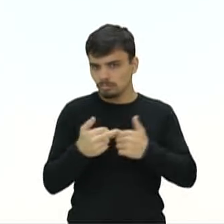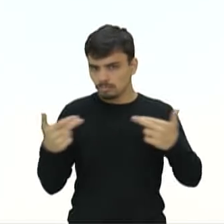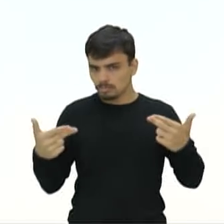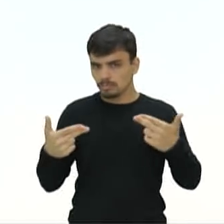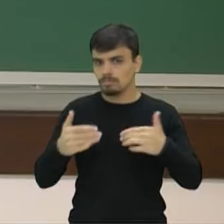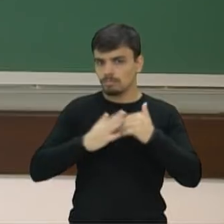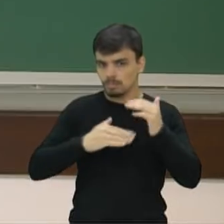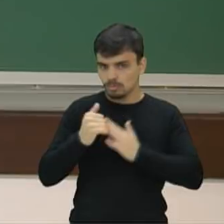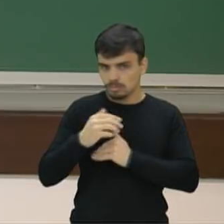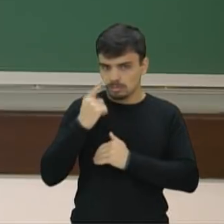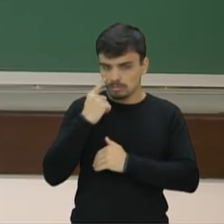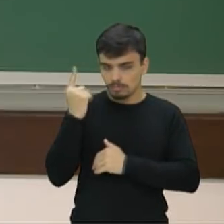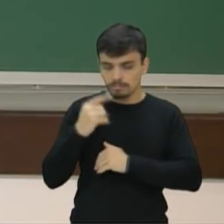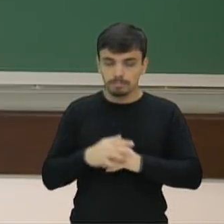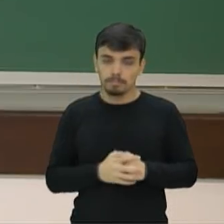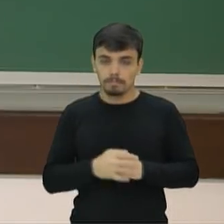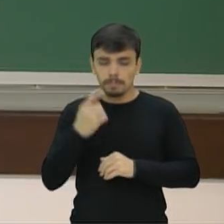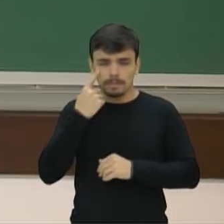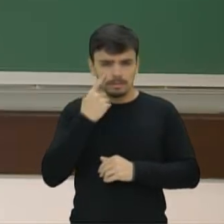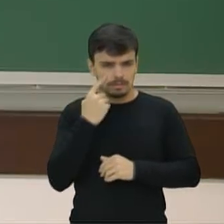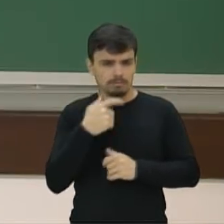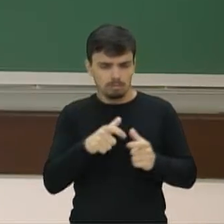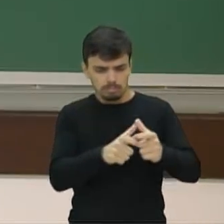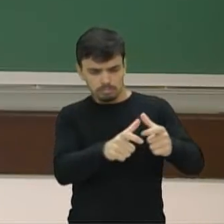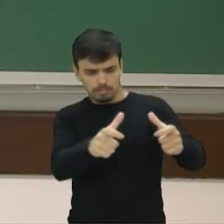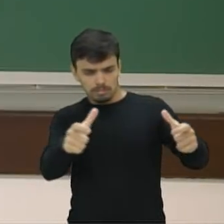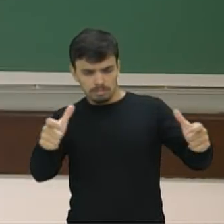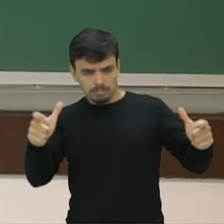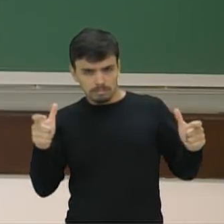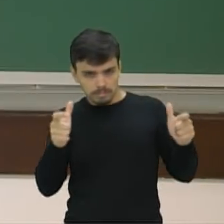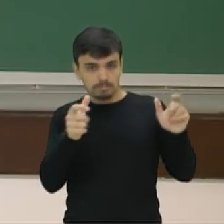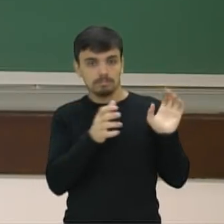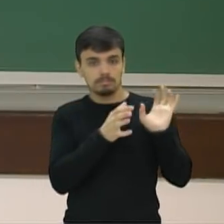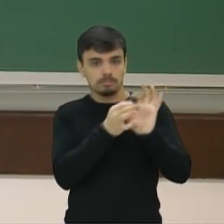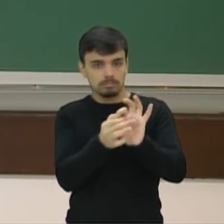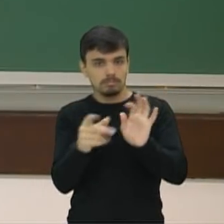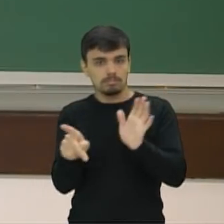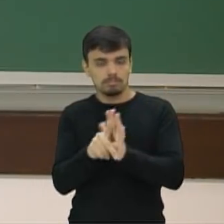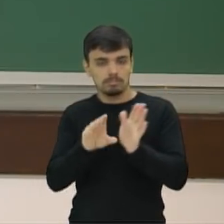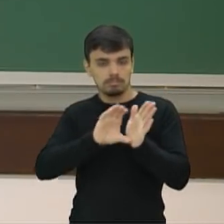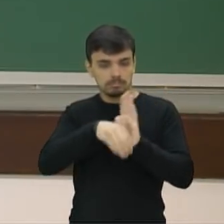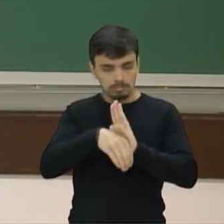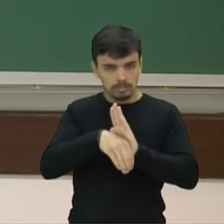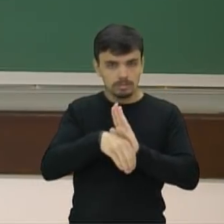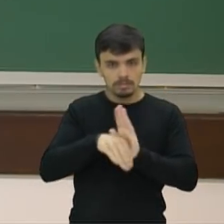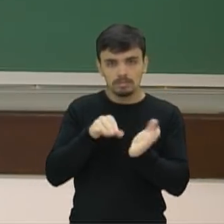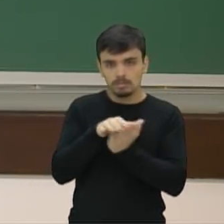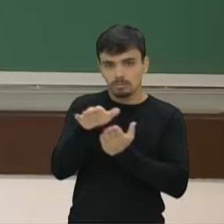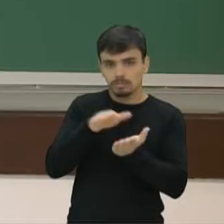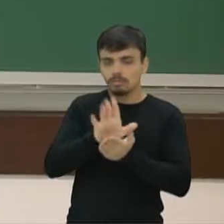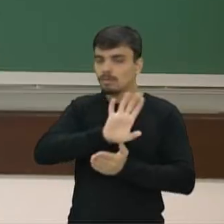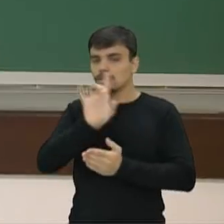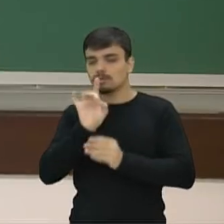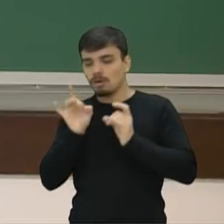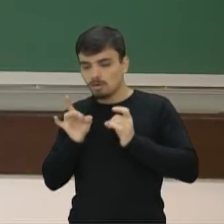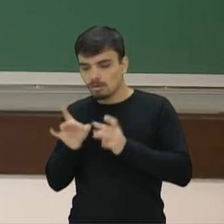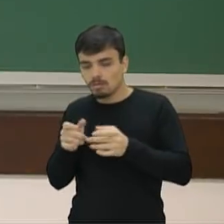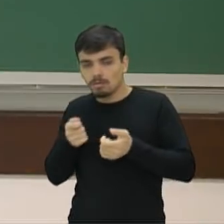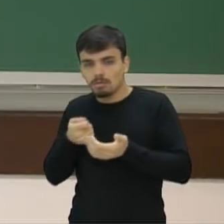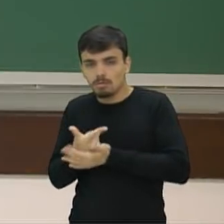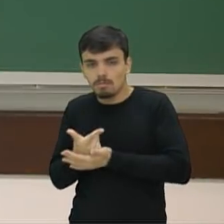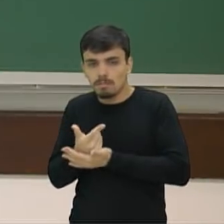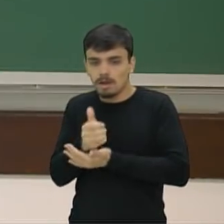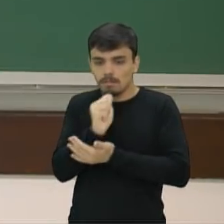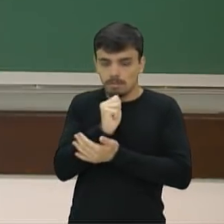produzidas. Veja só o quanto é amplo o conceito de consumo. Não está associado apenas a comprar, a beber,